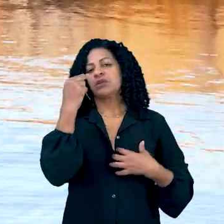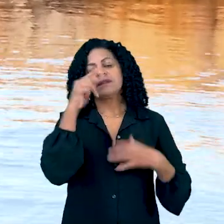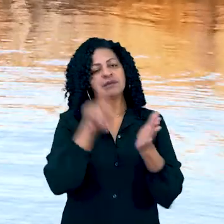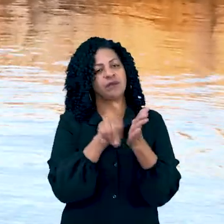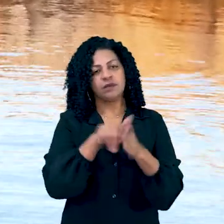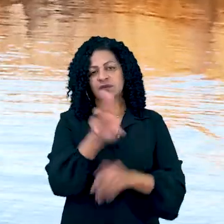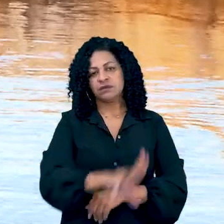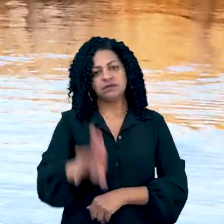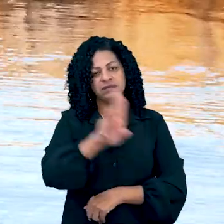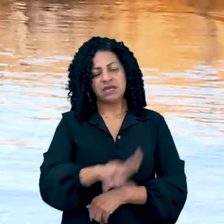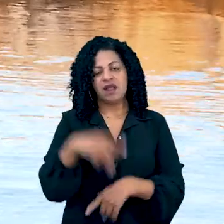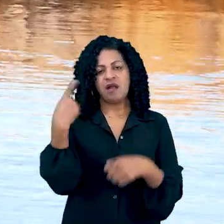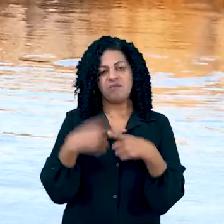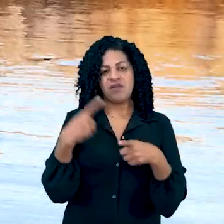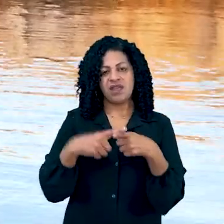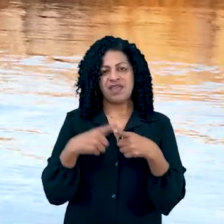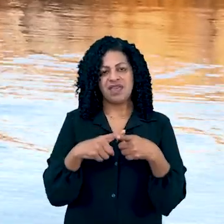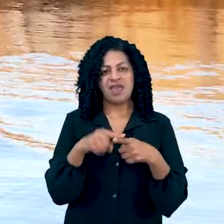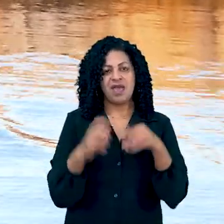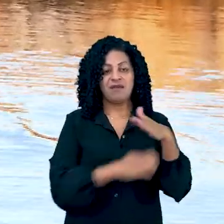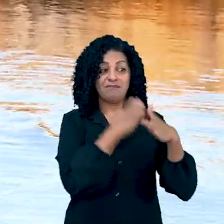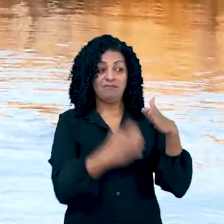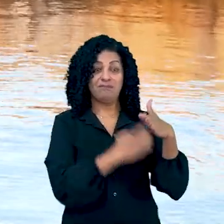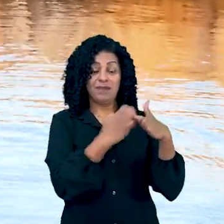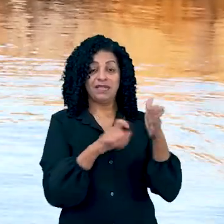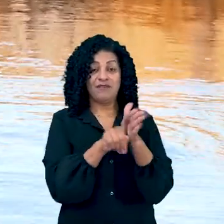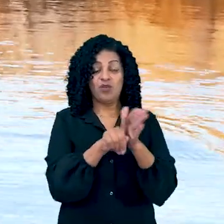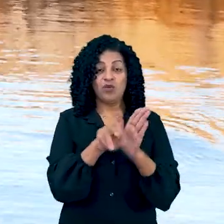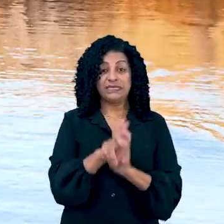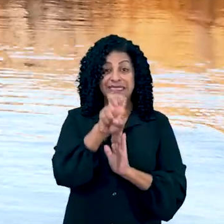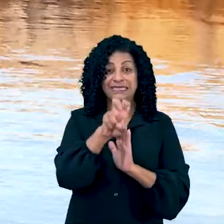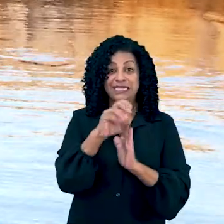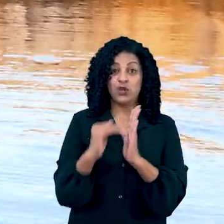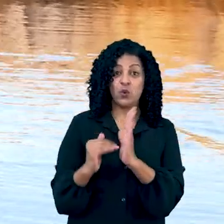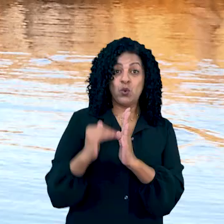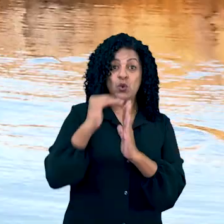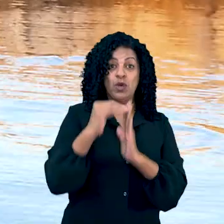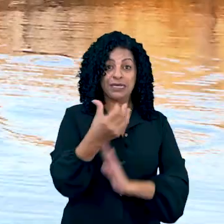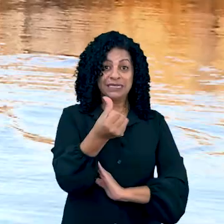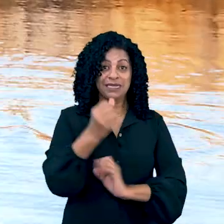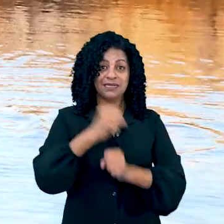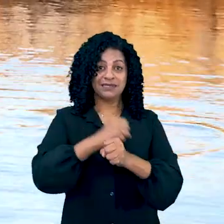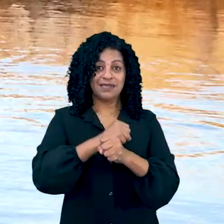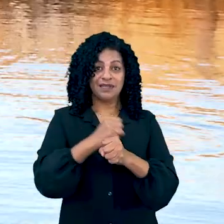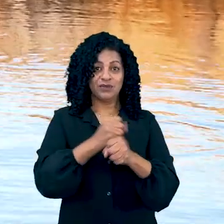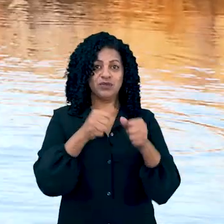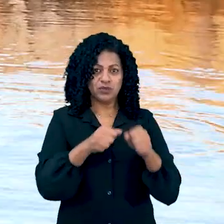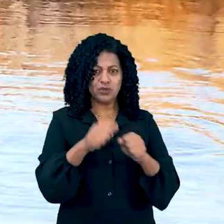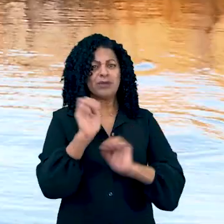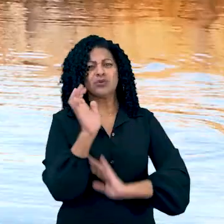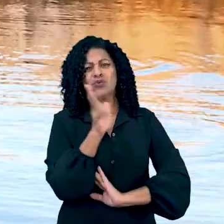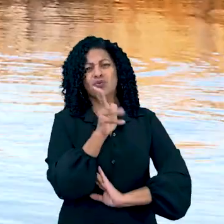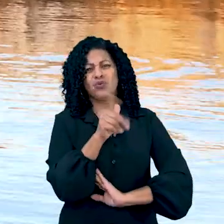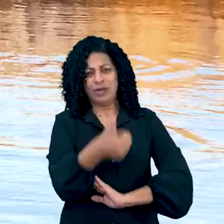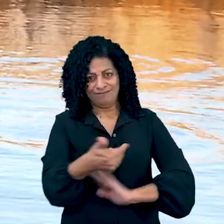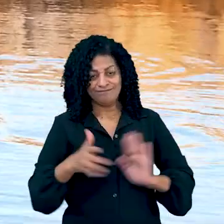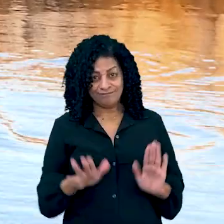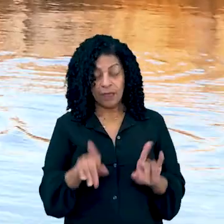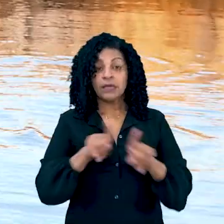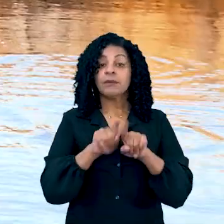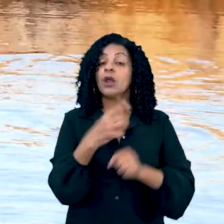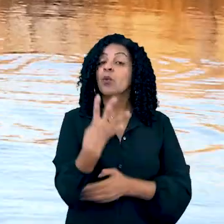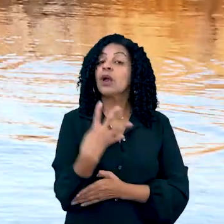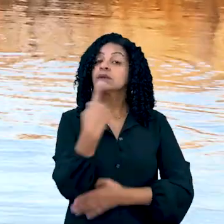eficazes, já que a fabricante havia estendido a validade de 5 para 6 anos. Além disso, o equipamento teria sido usado por